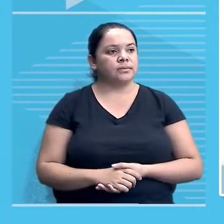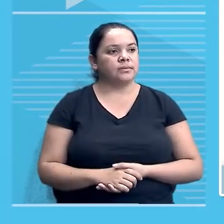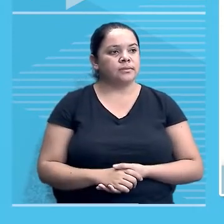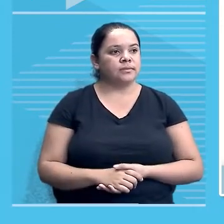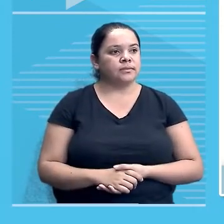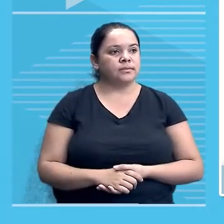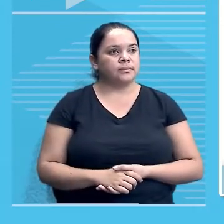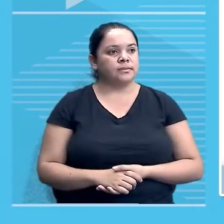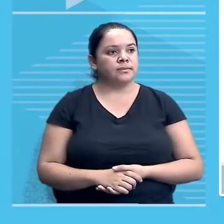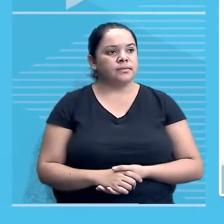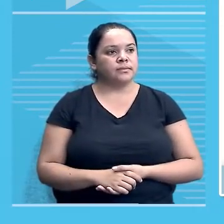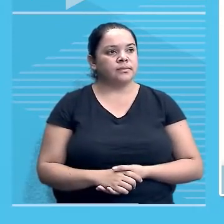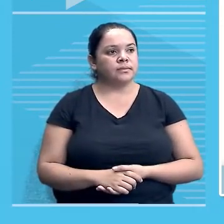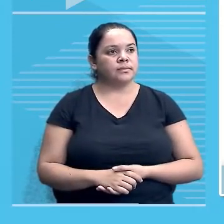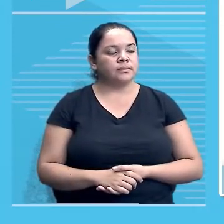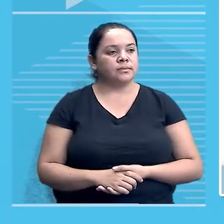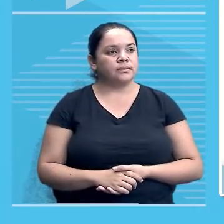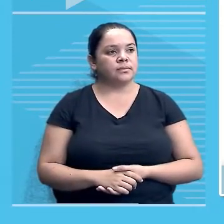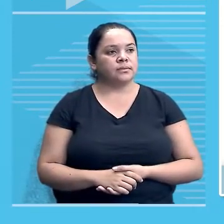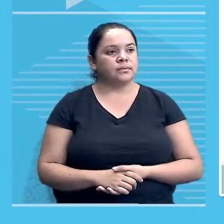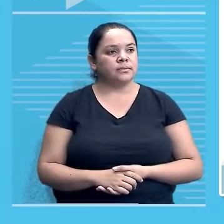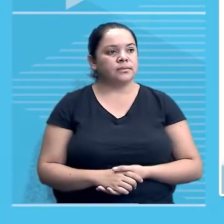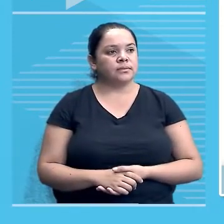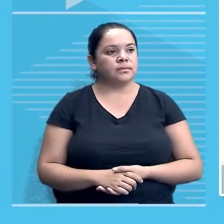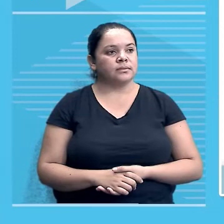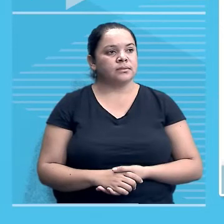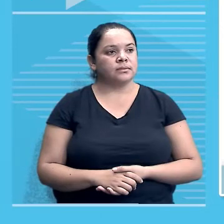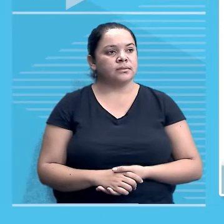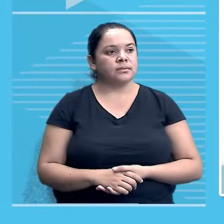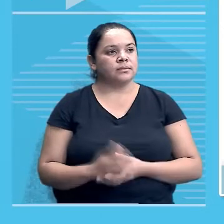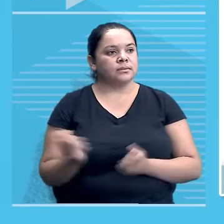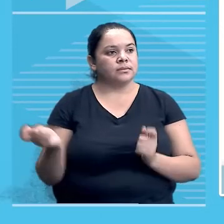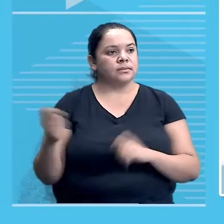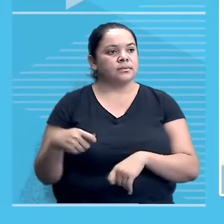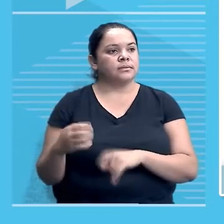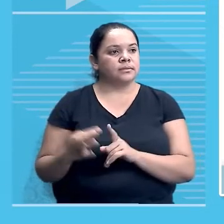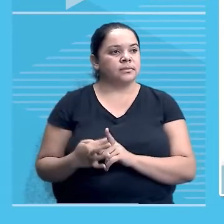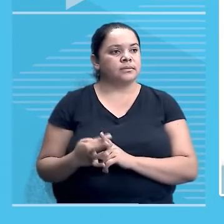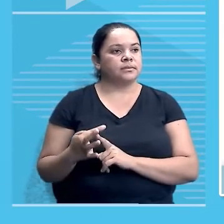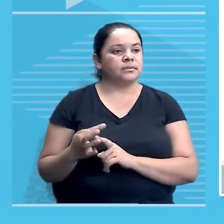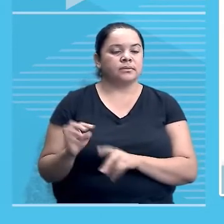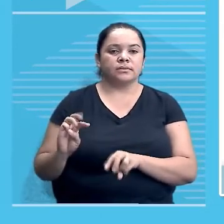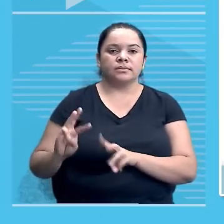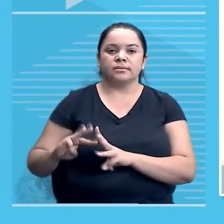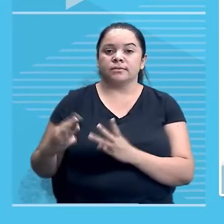Determine a capacidade térmica desse corpo. Então vamos lá.